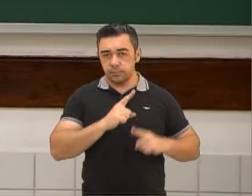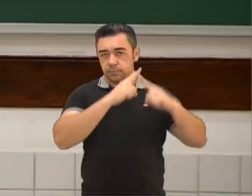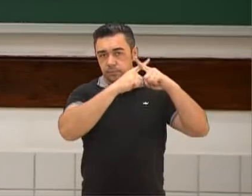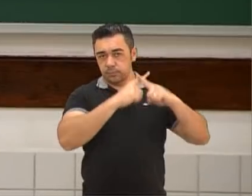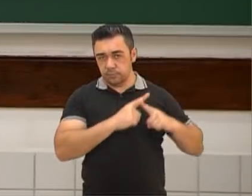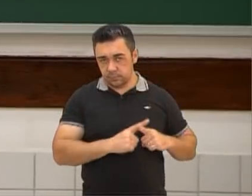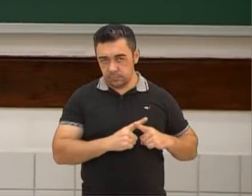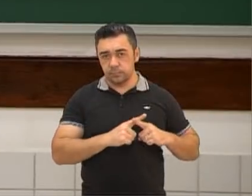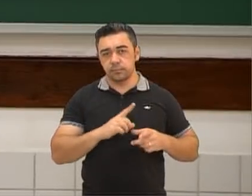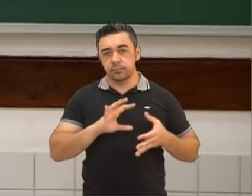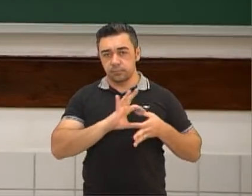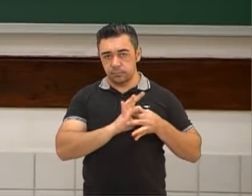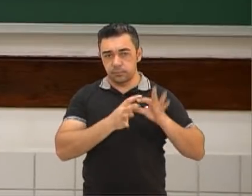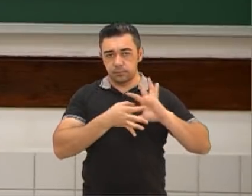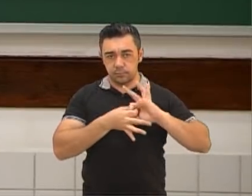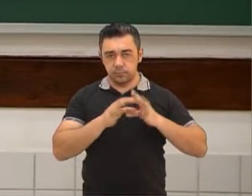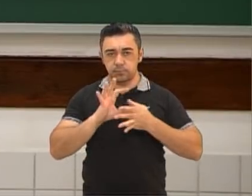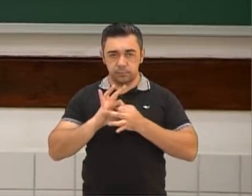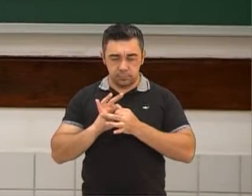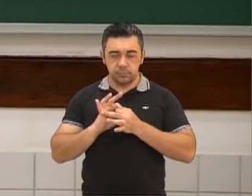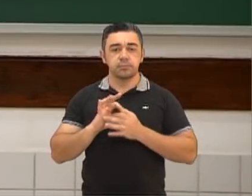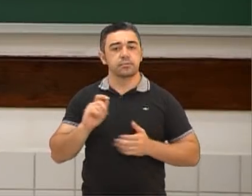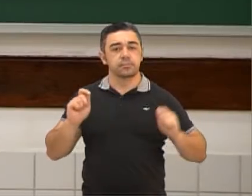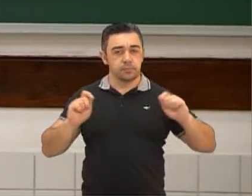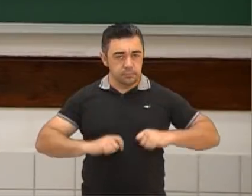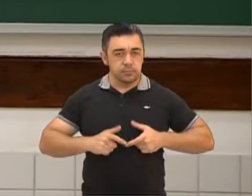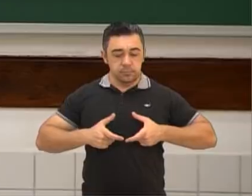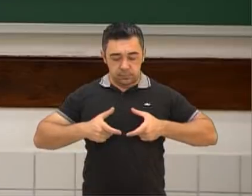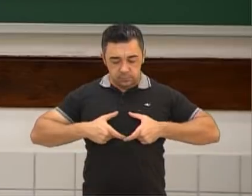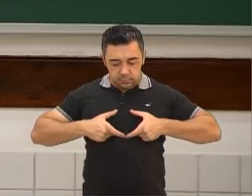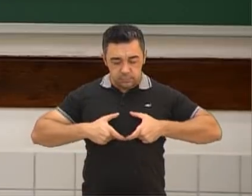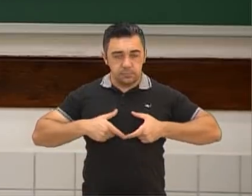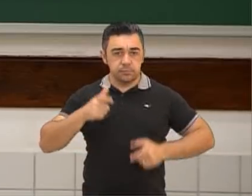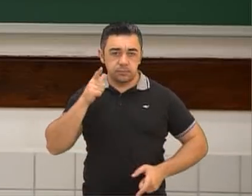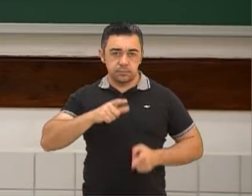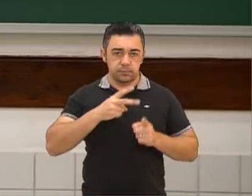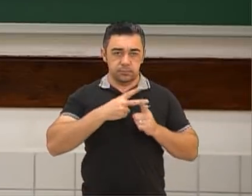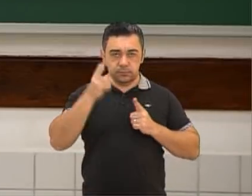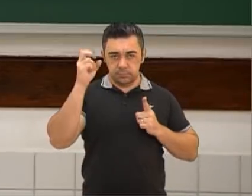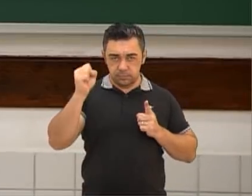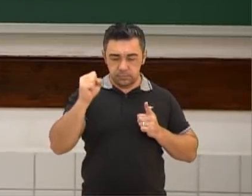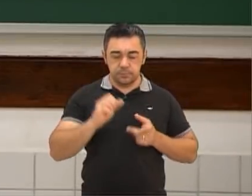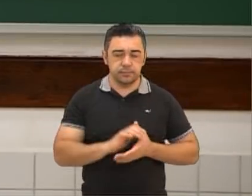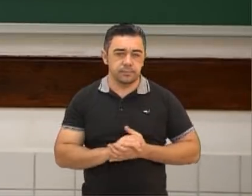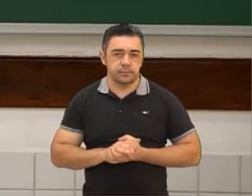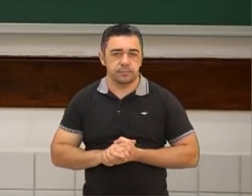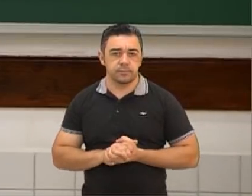olímpica que inclusive dá medalhas, né, pros campeões.